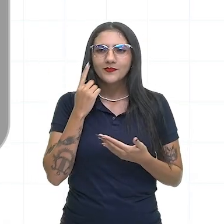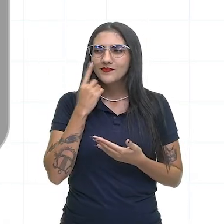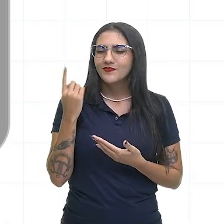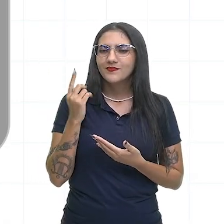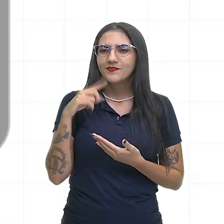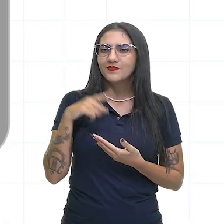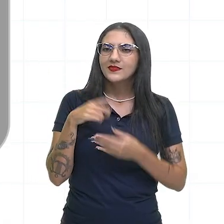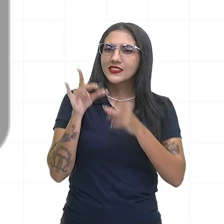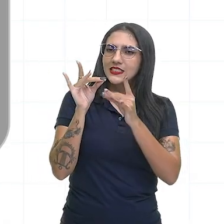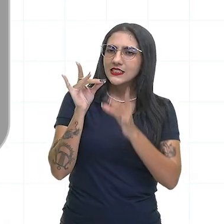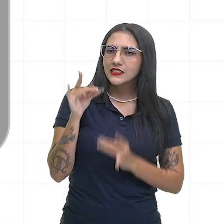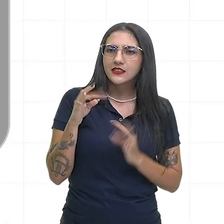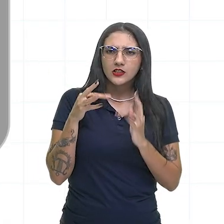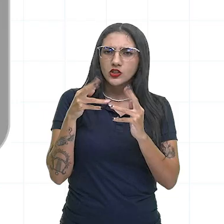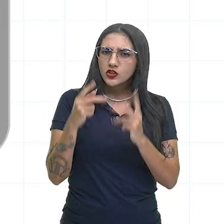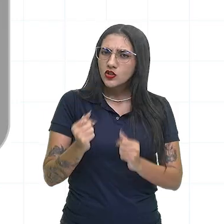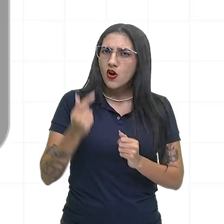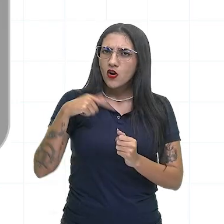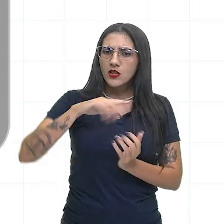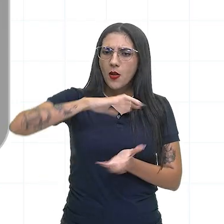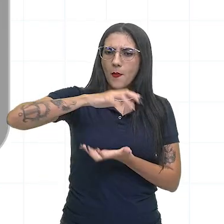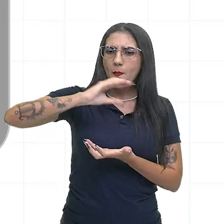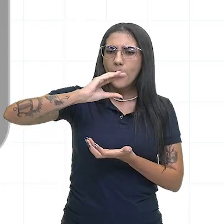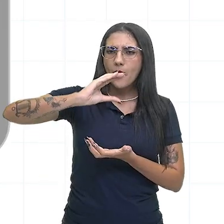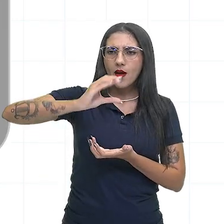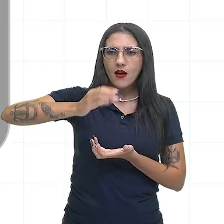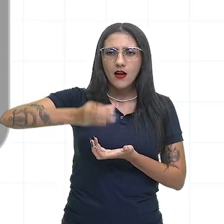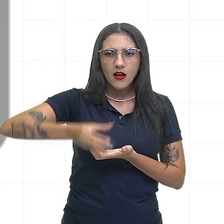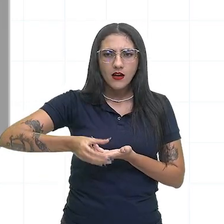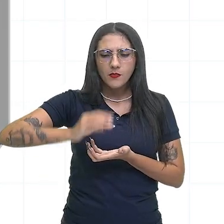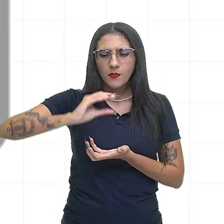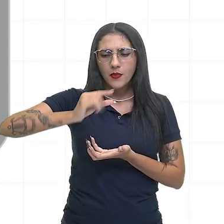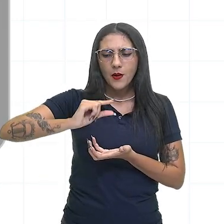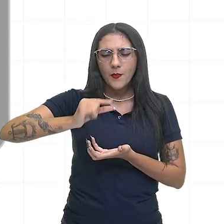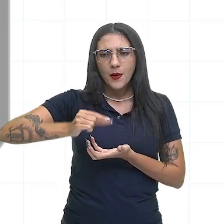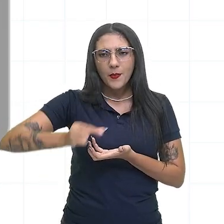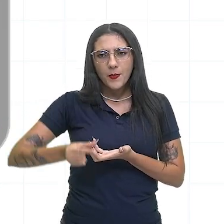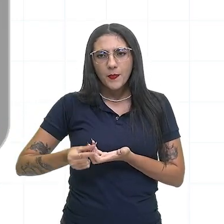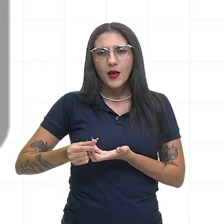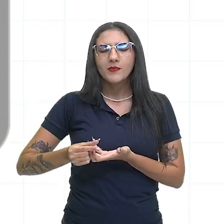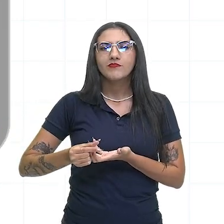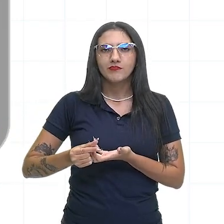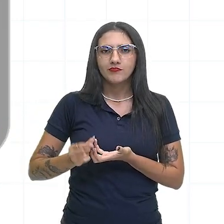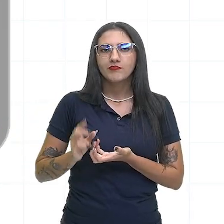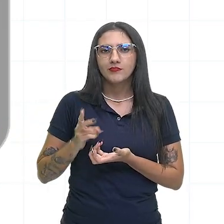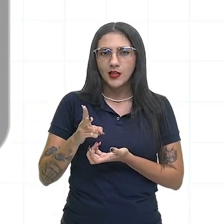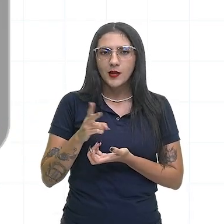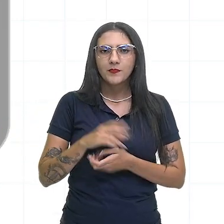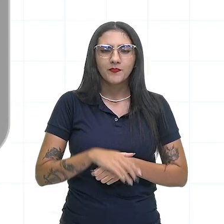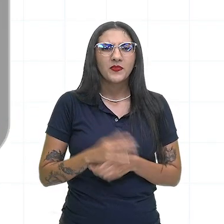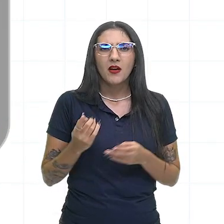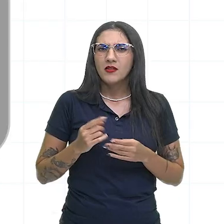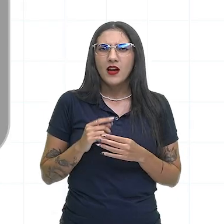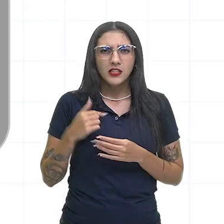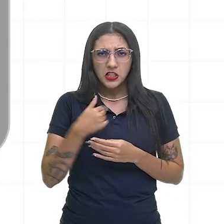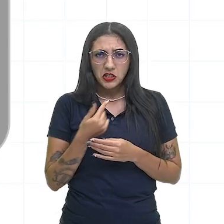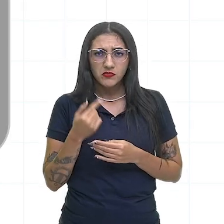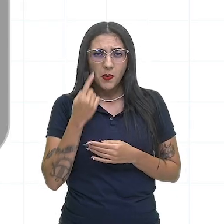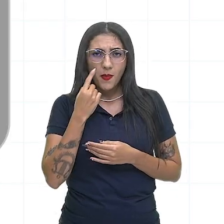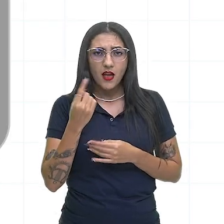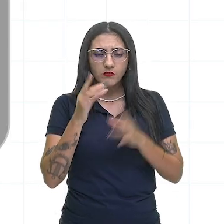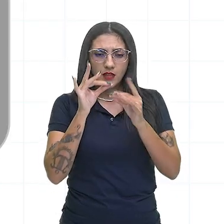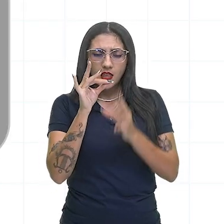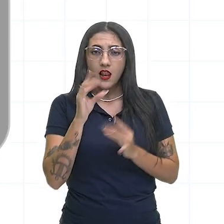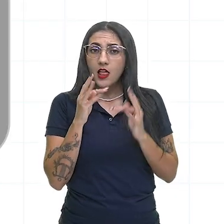a presença de todas essas camadas ali que a gente vai dar uma olhada mais para frente. Manto superior, manto inferior,